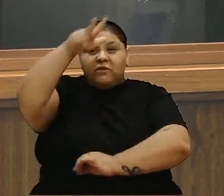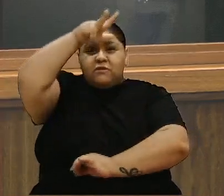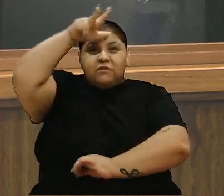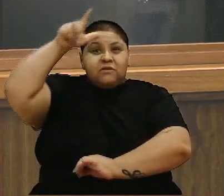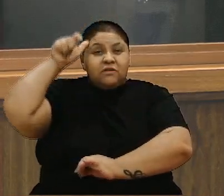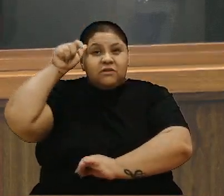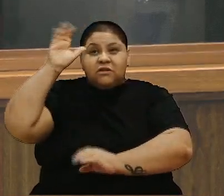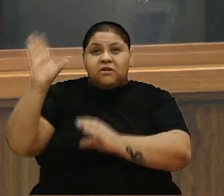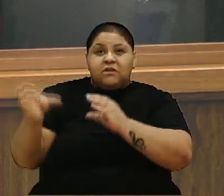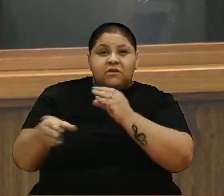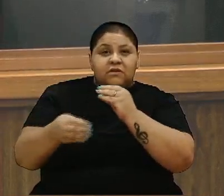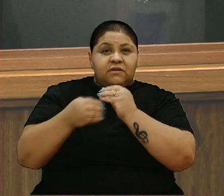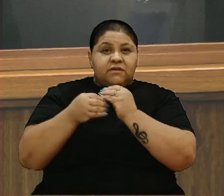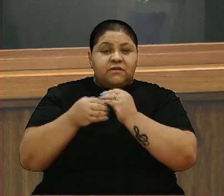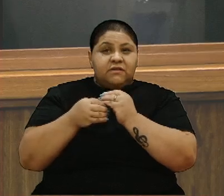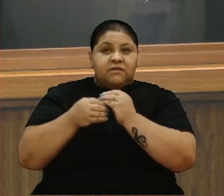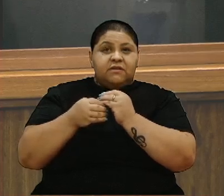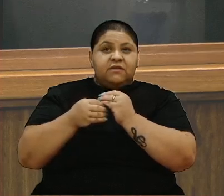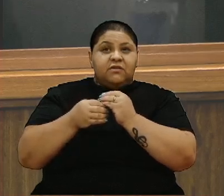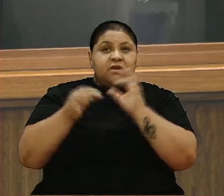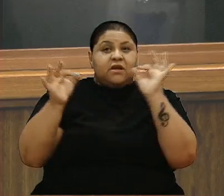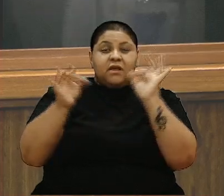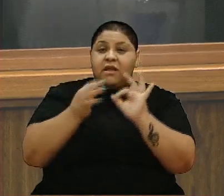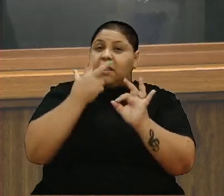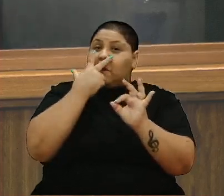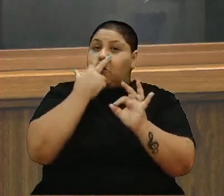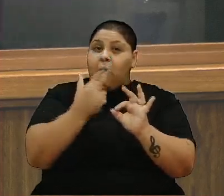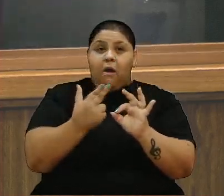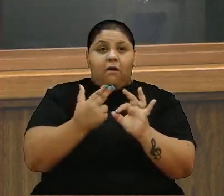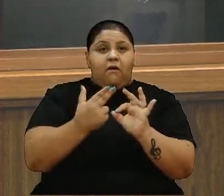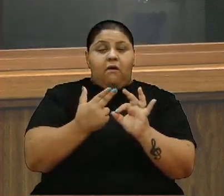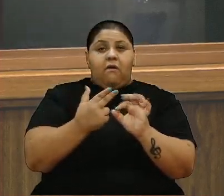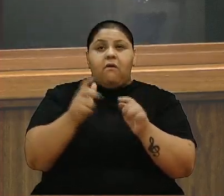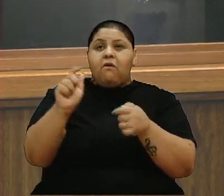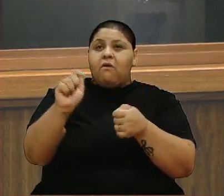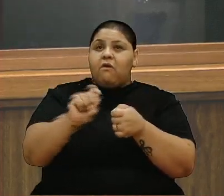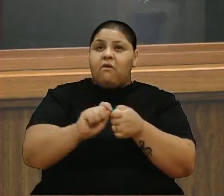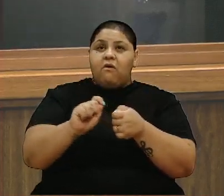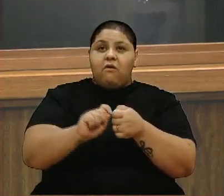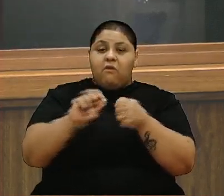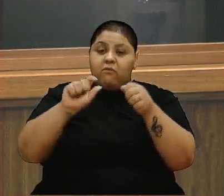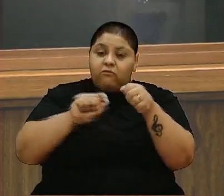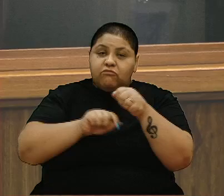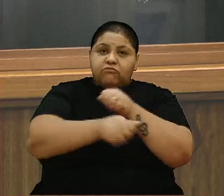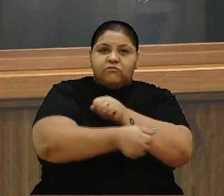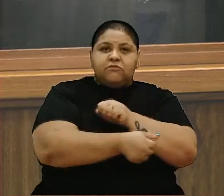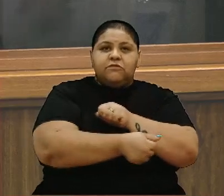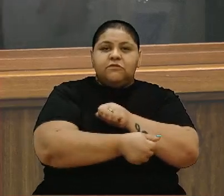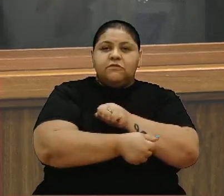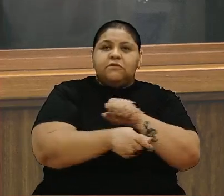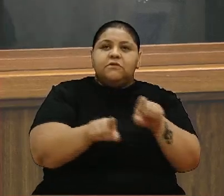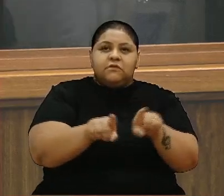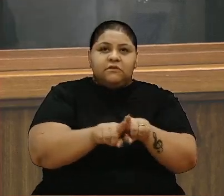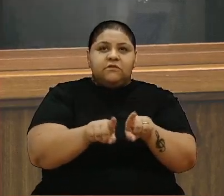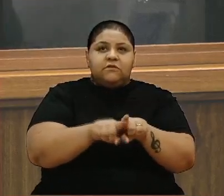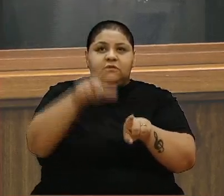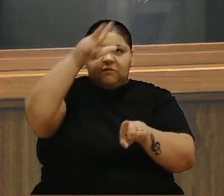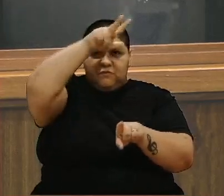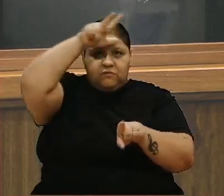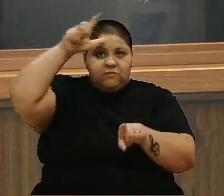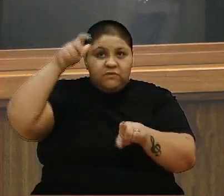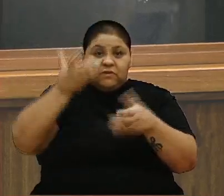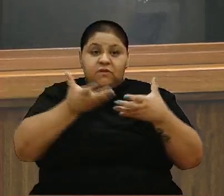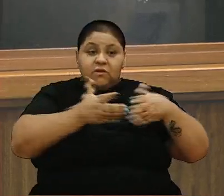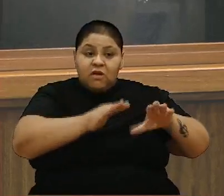com emendas exatamente iguais, fizeram sua aplicação, inclusive prefeituras de oposição,